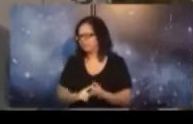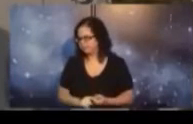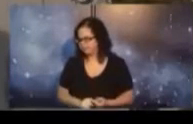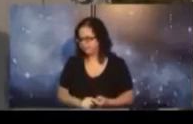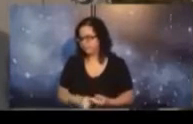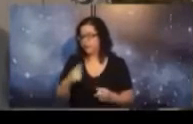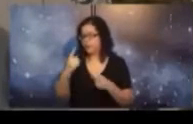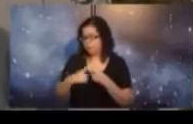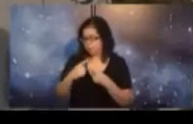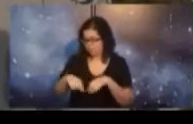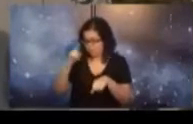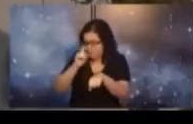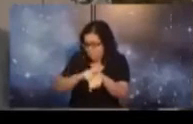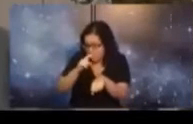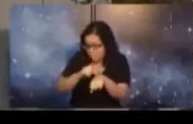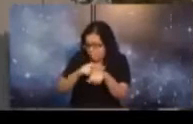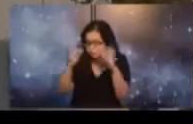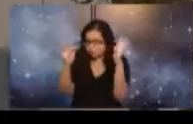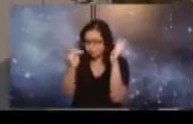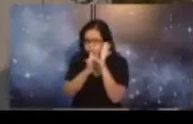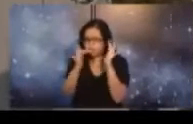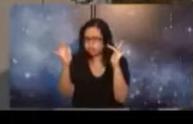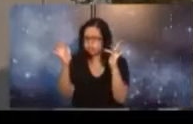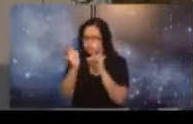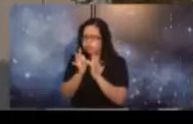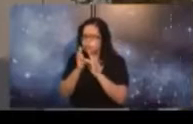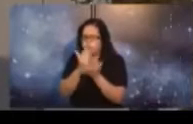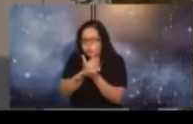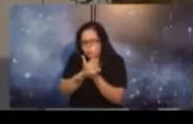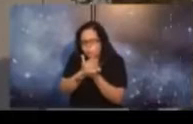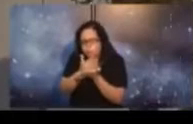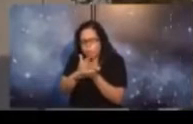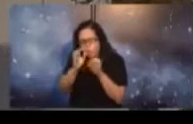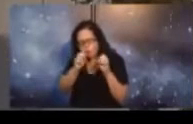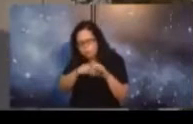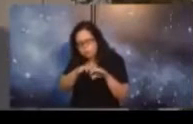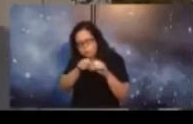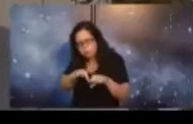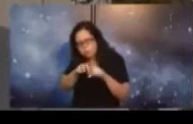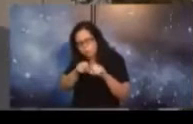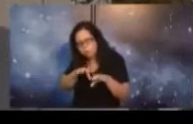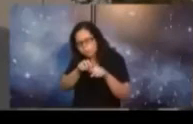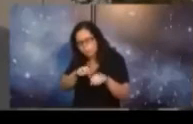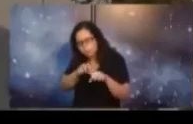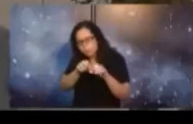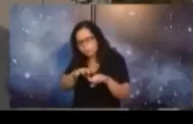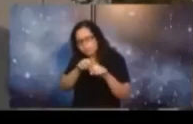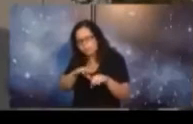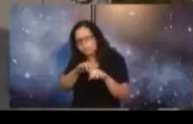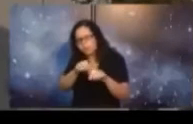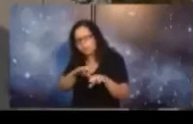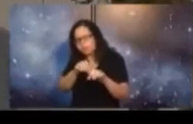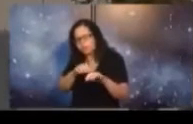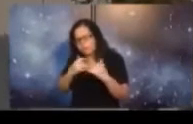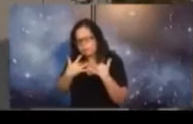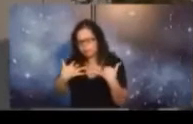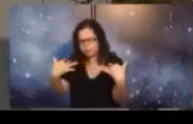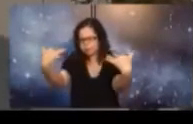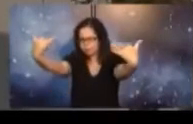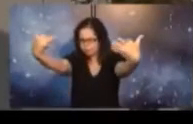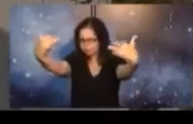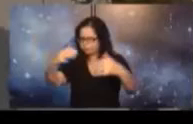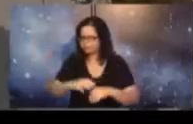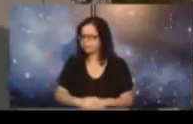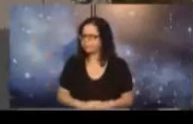Quando Jesus iniciou o seu ministério público, e esse ponto,